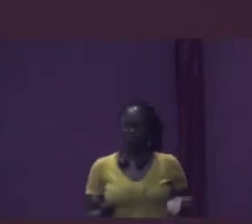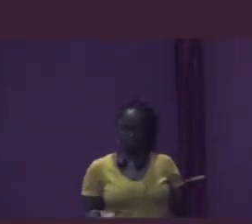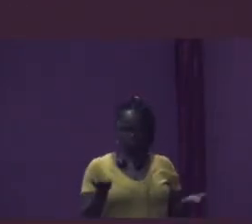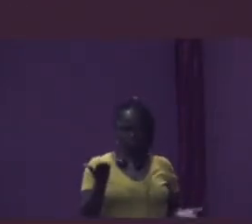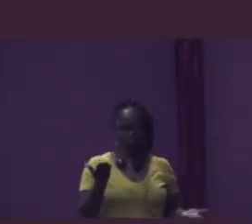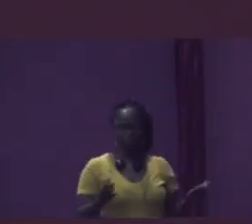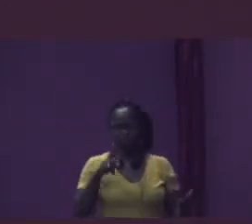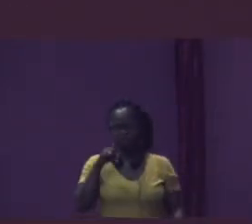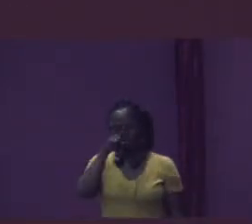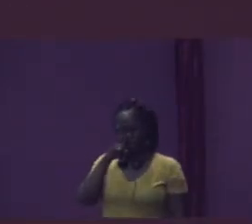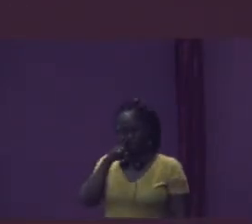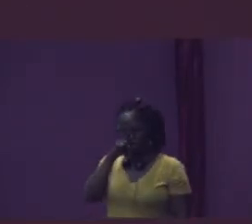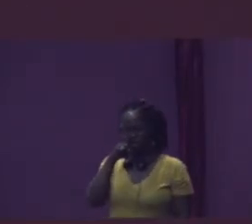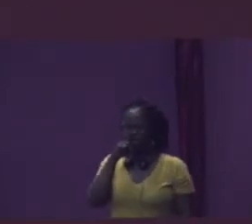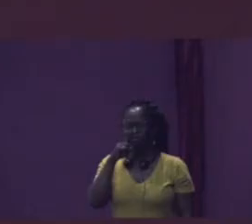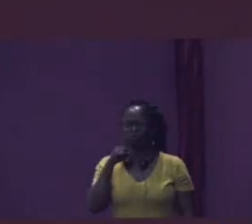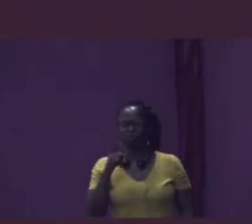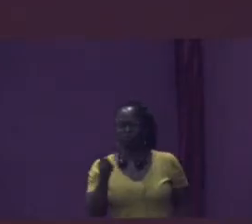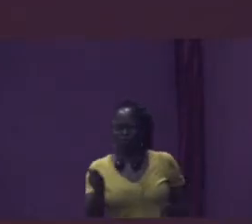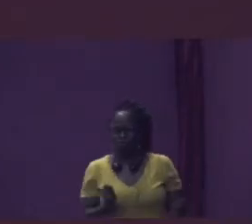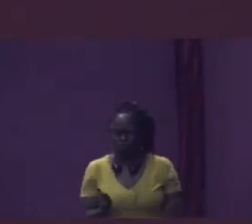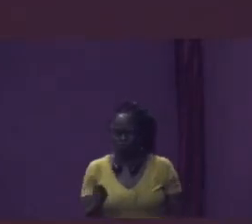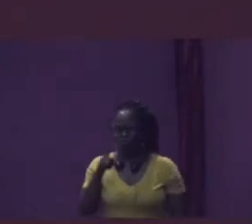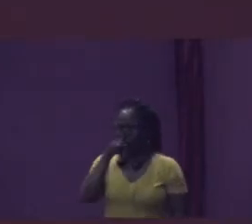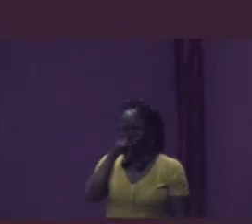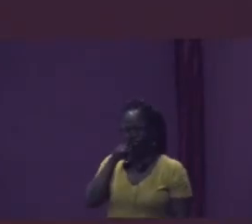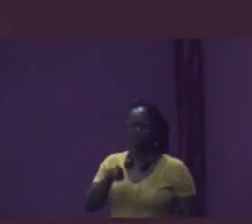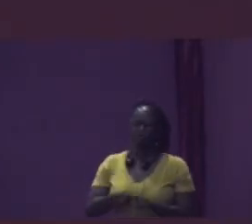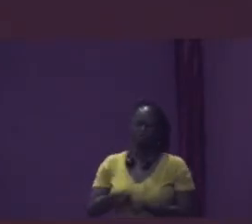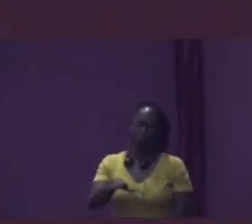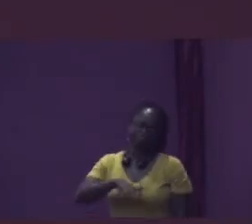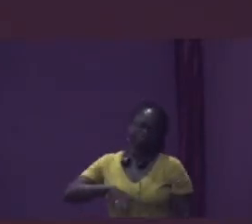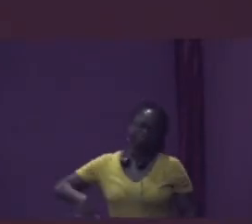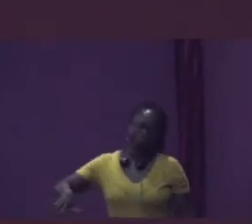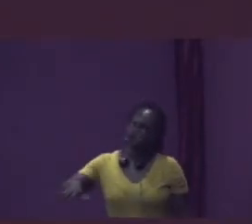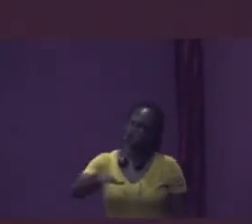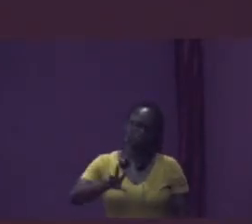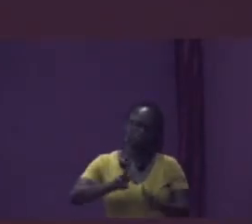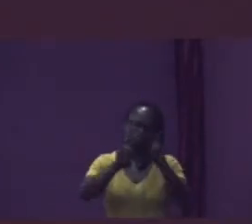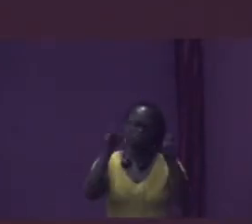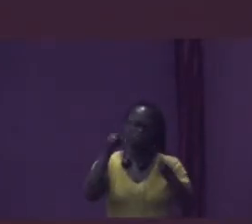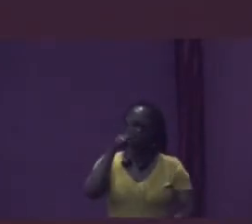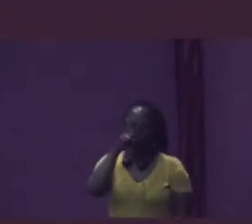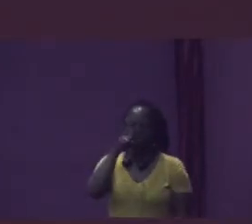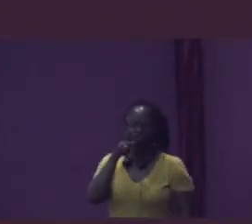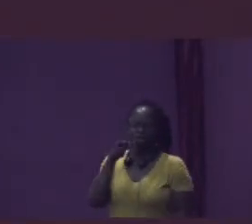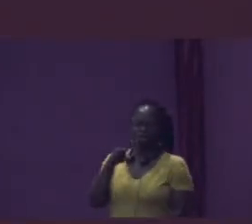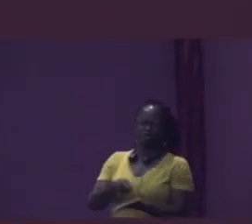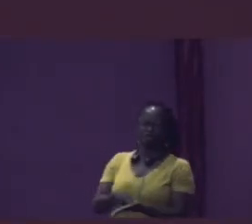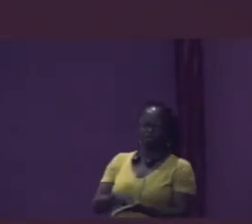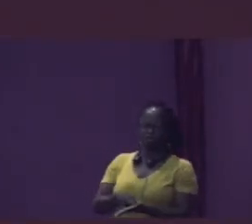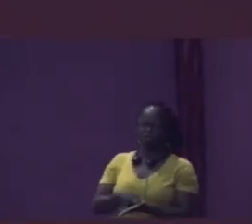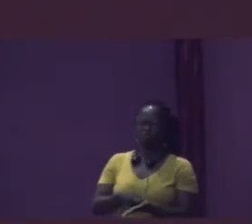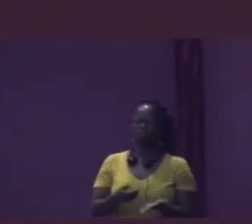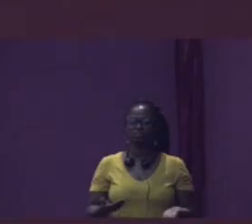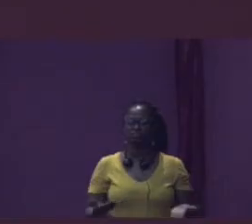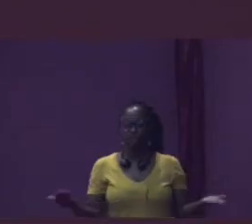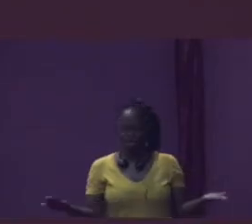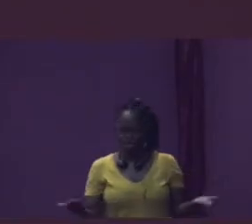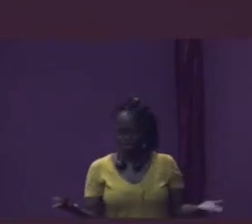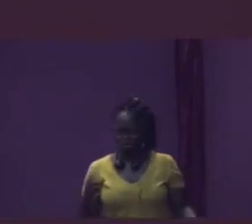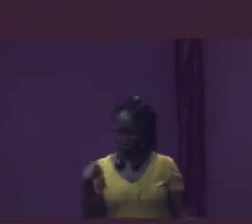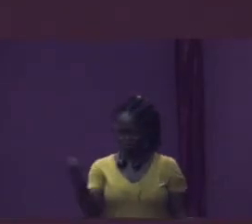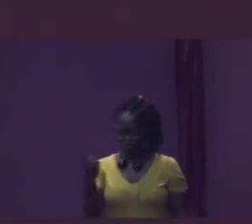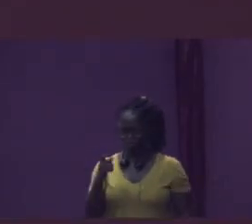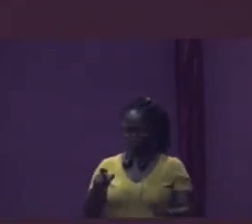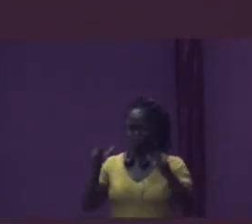inteligente de riscos, ponderação de riscos e contextualização de riscos, como afirma a Roth. E estamos atentos